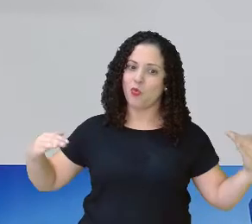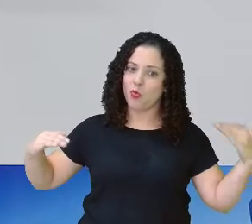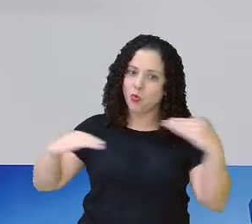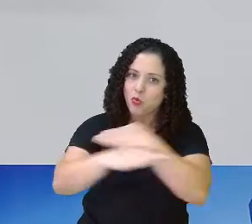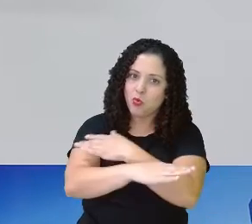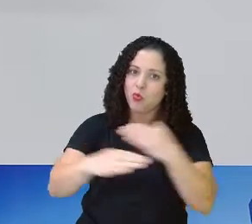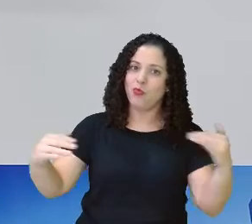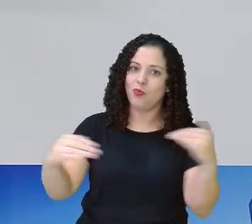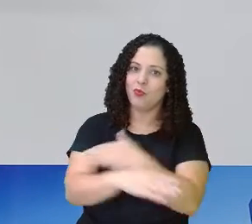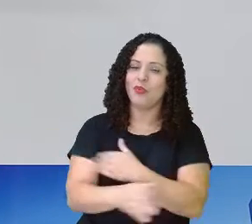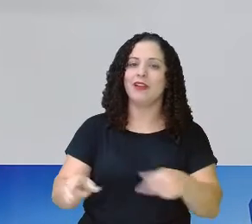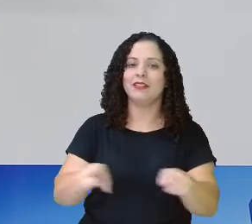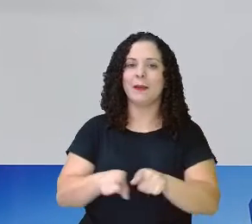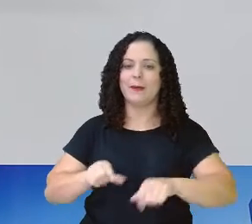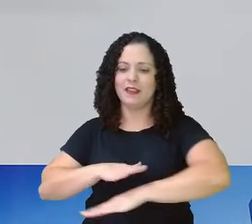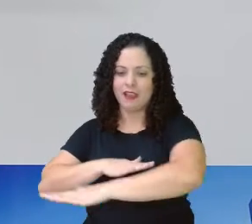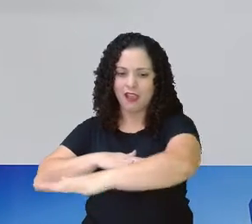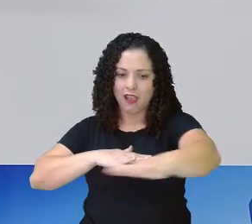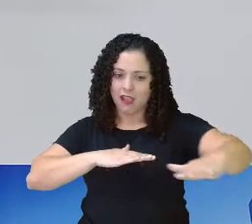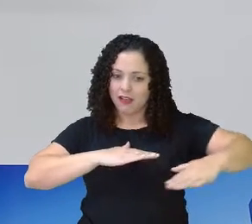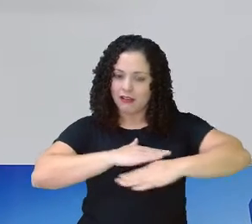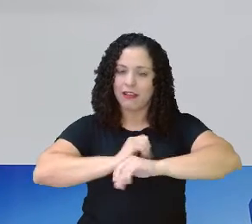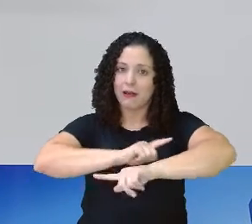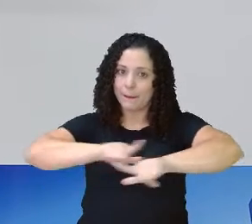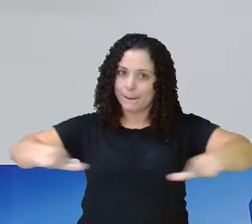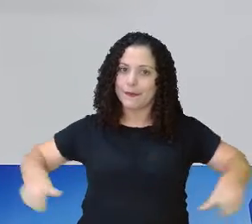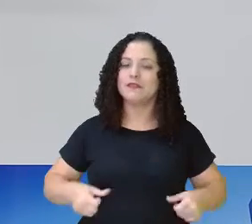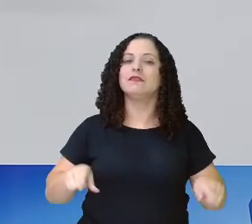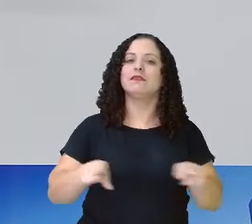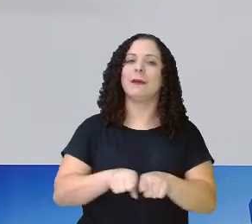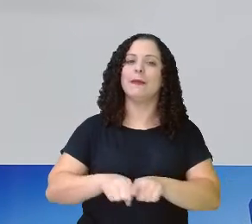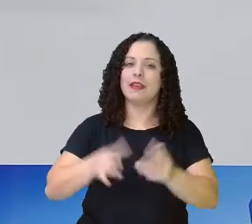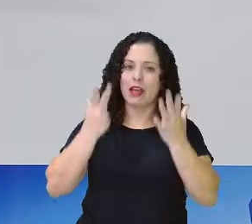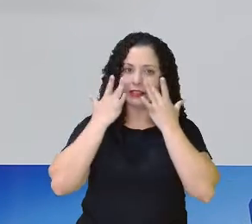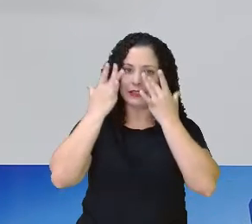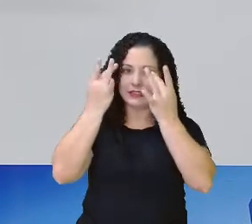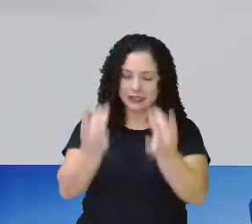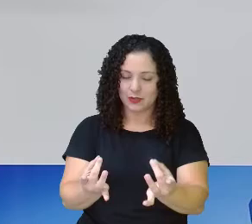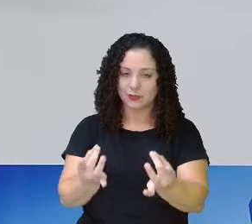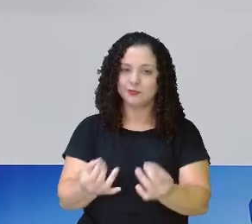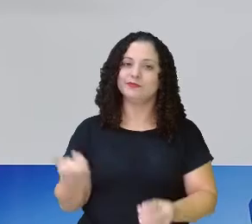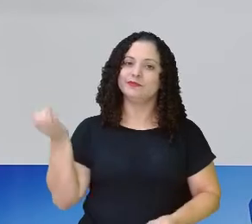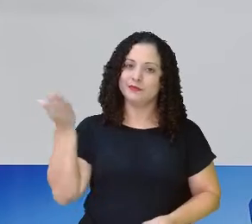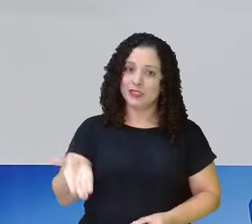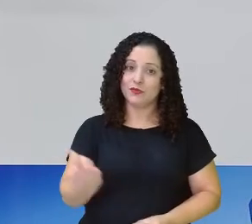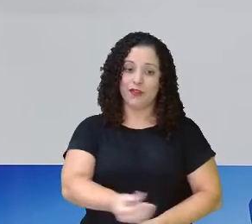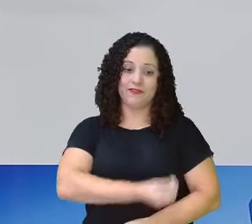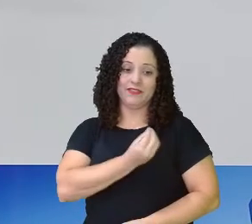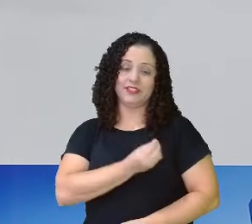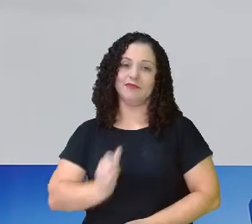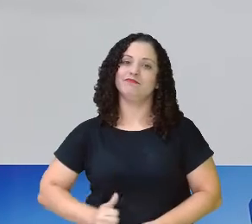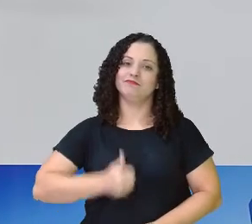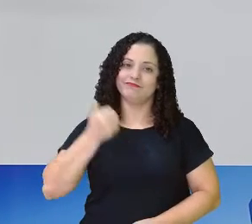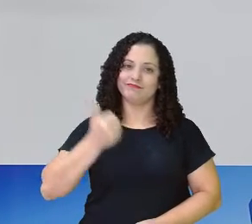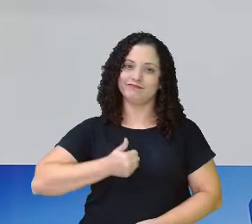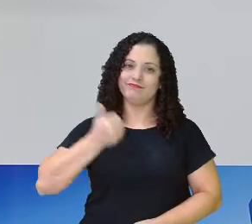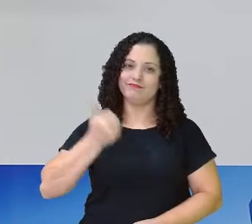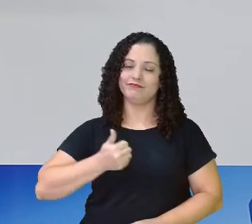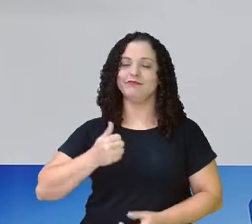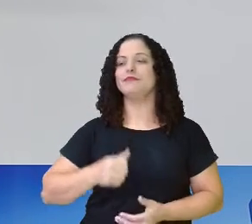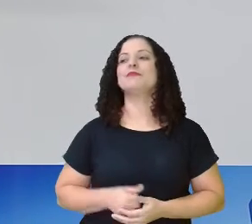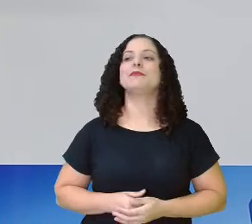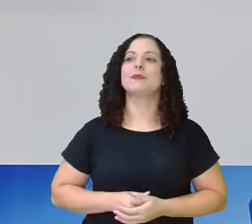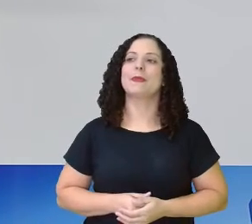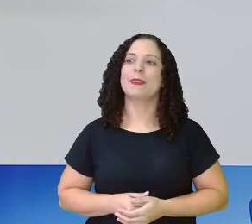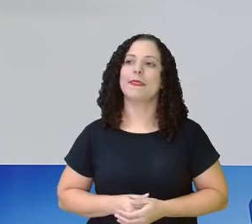se precisa de saneamento. Vamos prestar atenção que isso também faz parte de qualidade de vida, tá? Então,